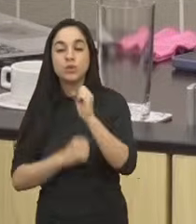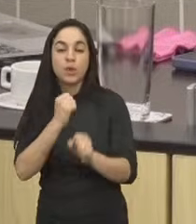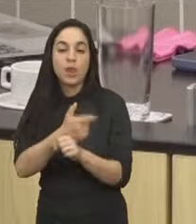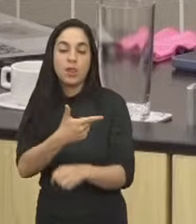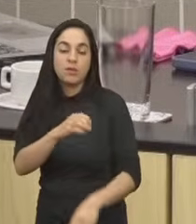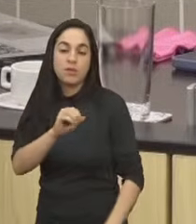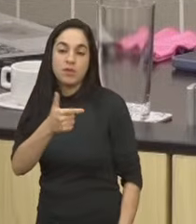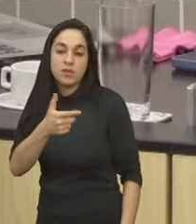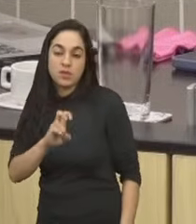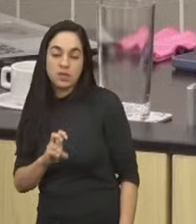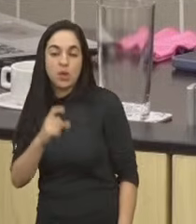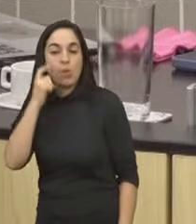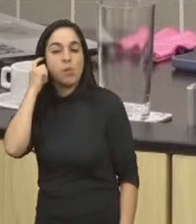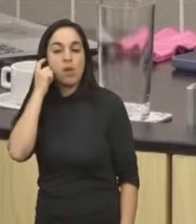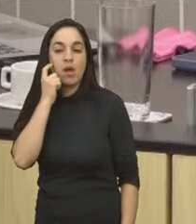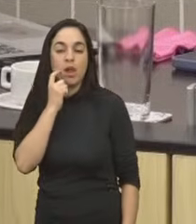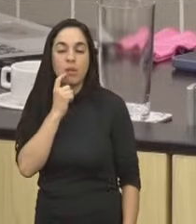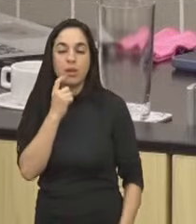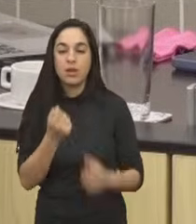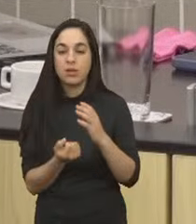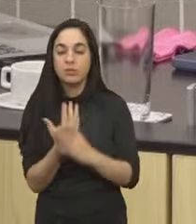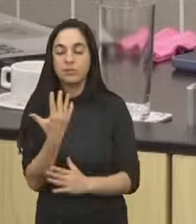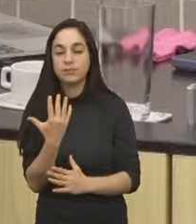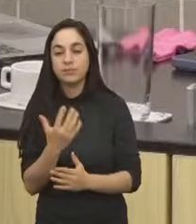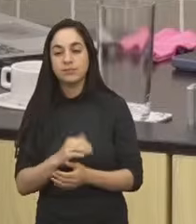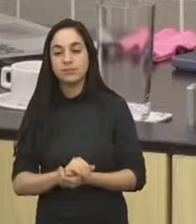autoria, vereador Gabriel Belém.